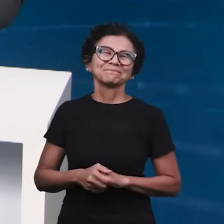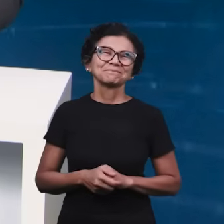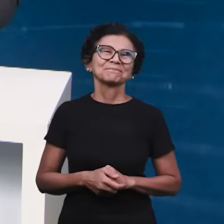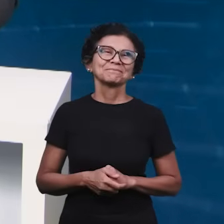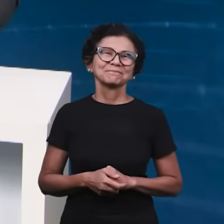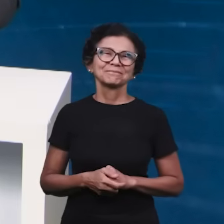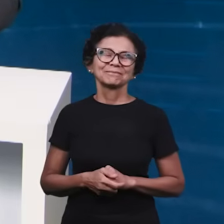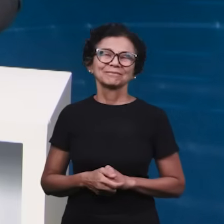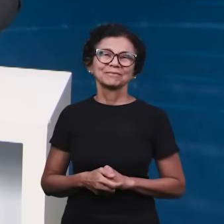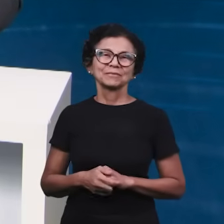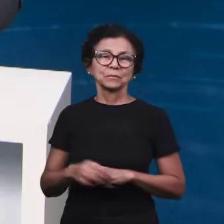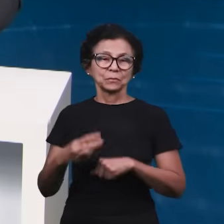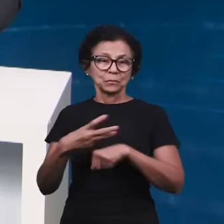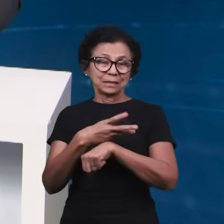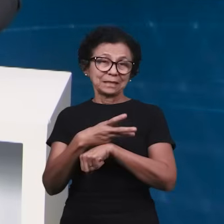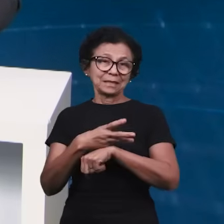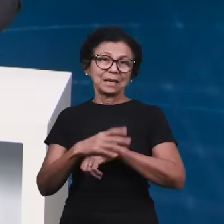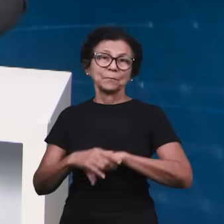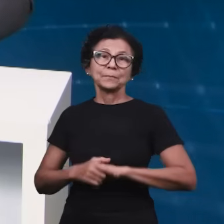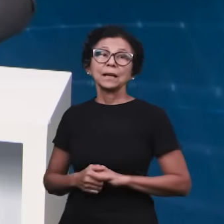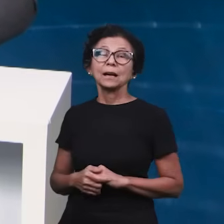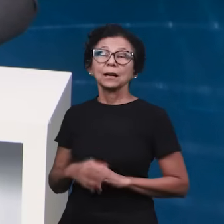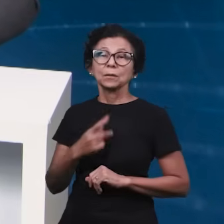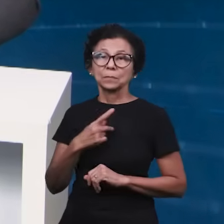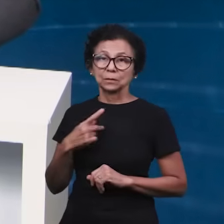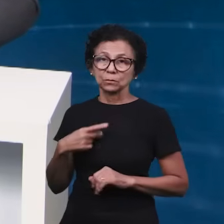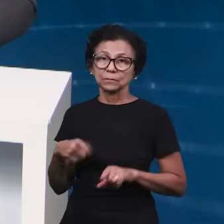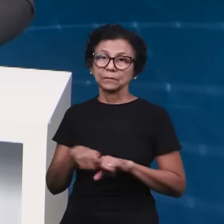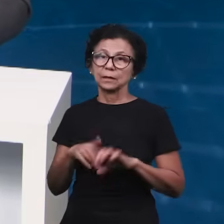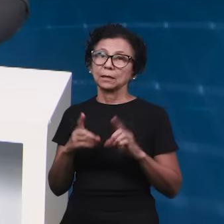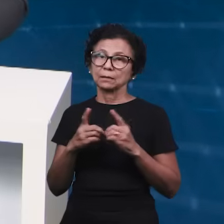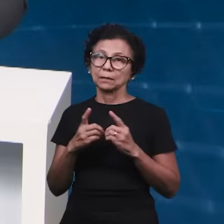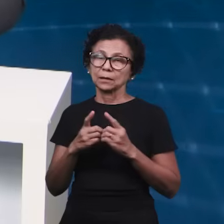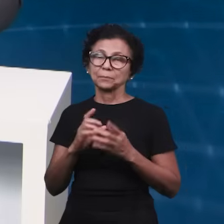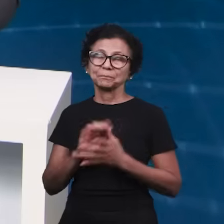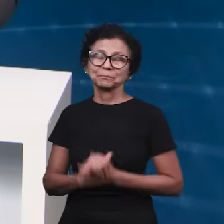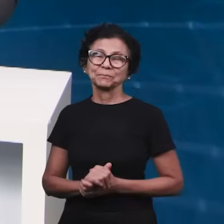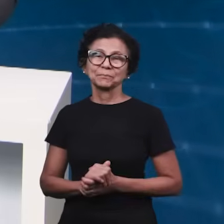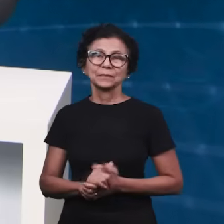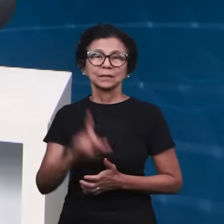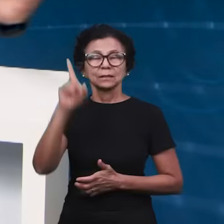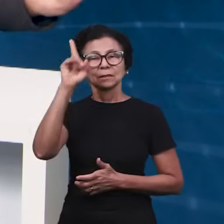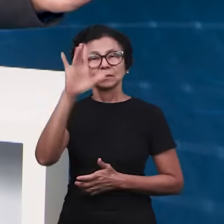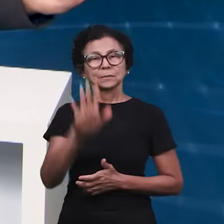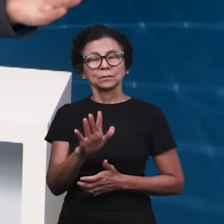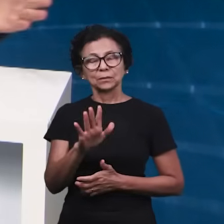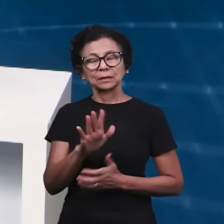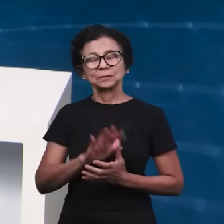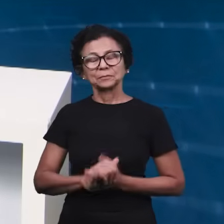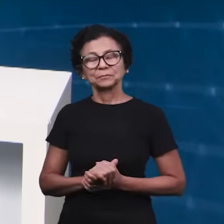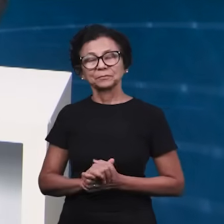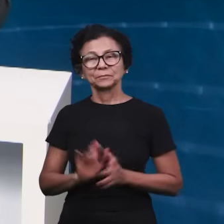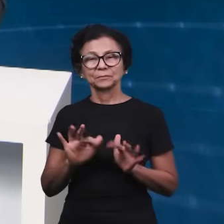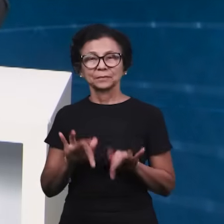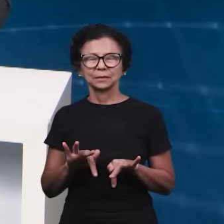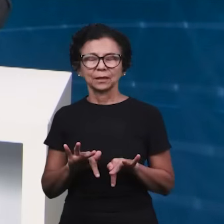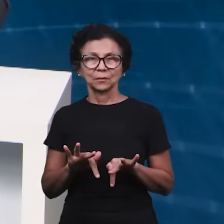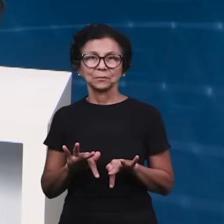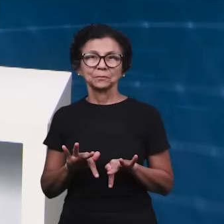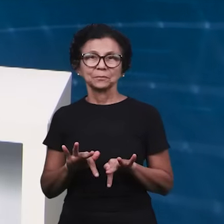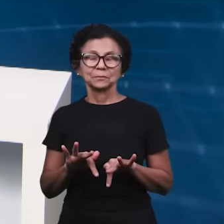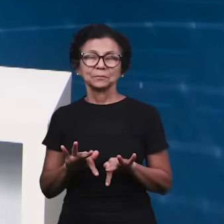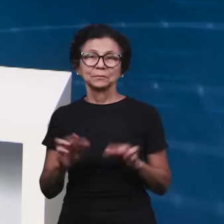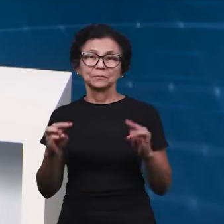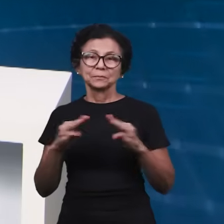tela. Ligue diretamente aí pelo WhatsApp e um pastor vai te atender. Amém? Que Deus assim nos abençoe. Estamos chegando aqui ao final